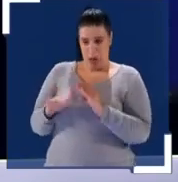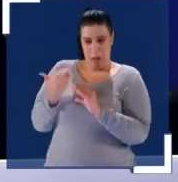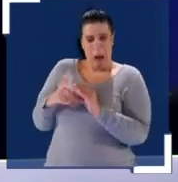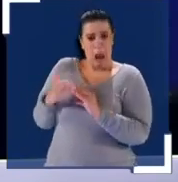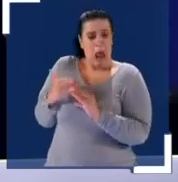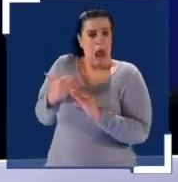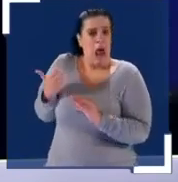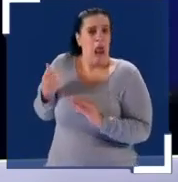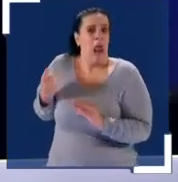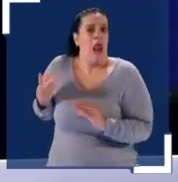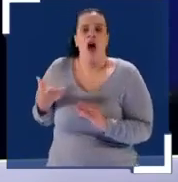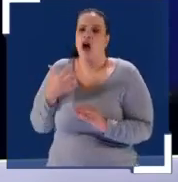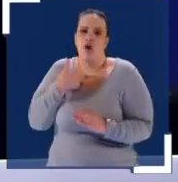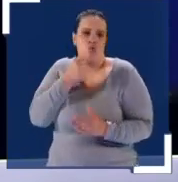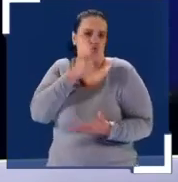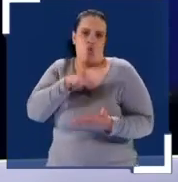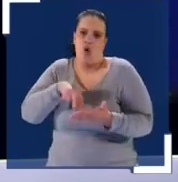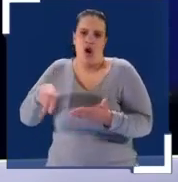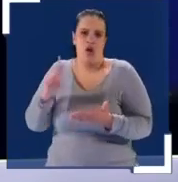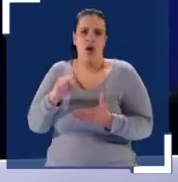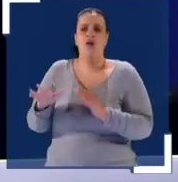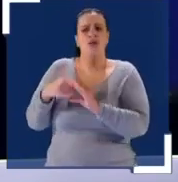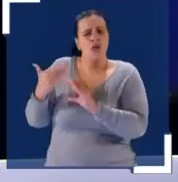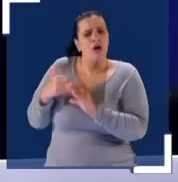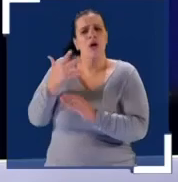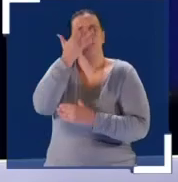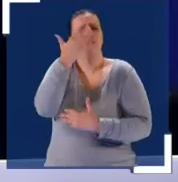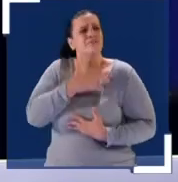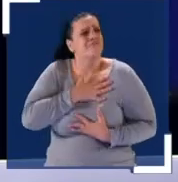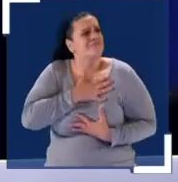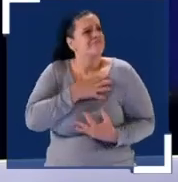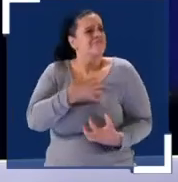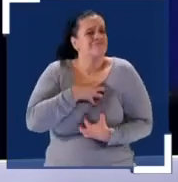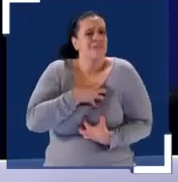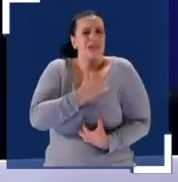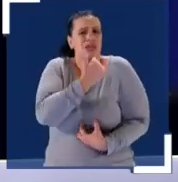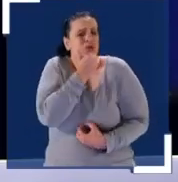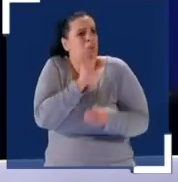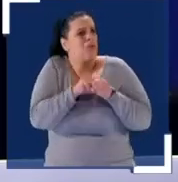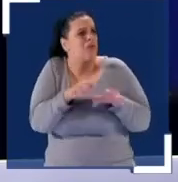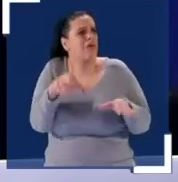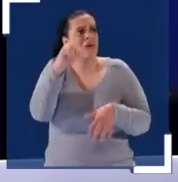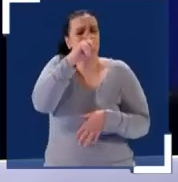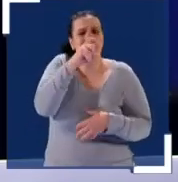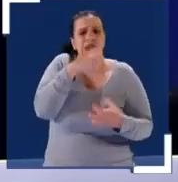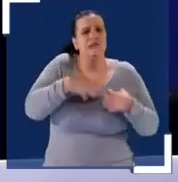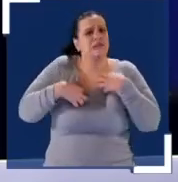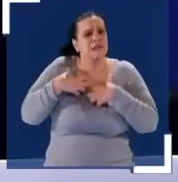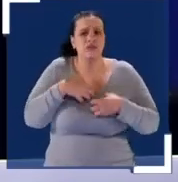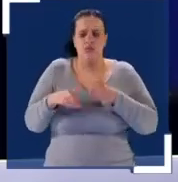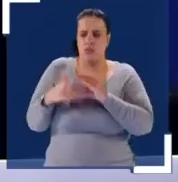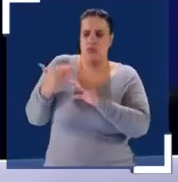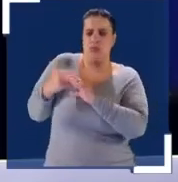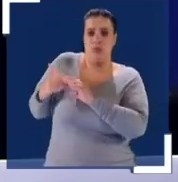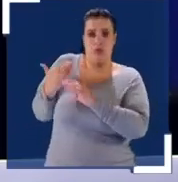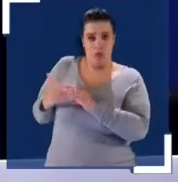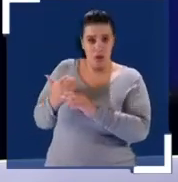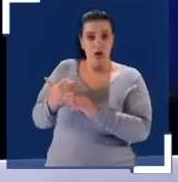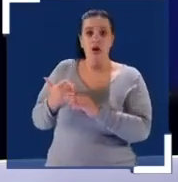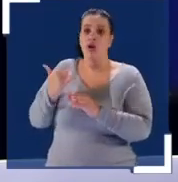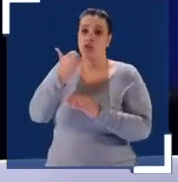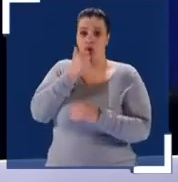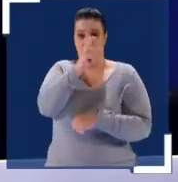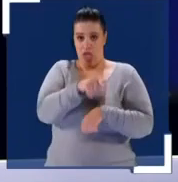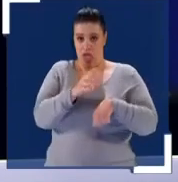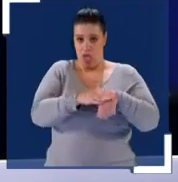não consegui ler todos, mensagens de solidariedade diante do vídeo que foi espalhado nas redes sociais. O feitiço virou contra